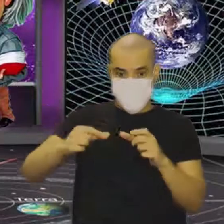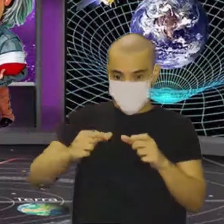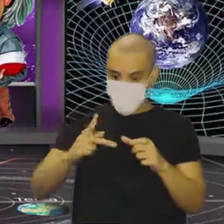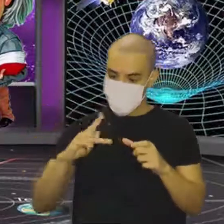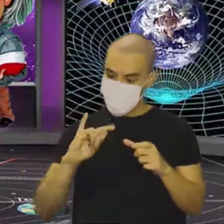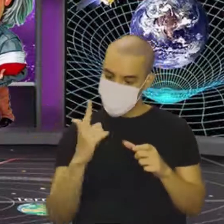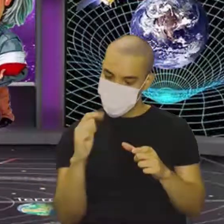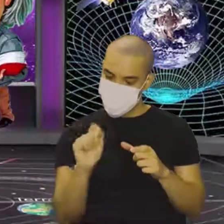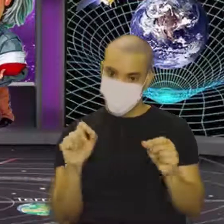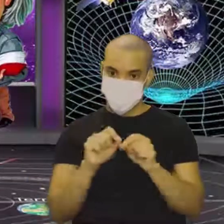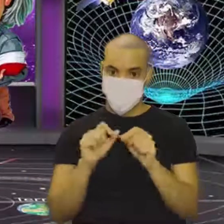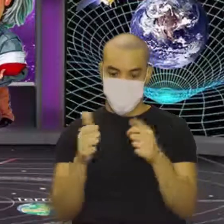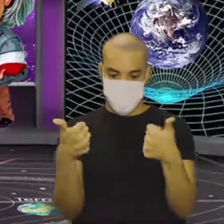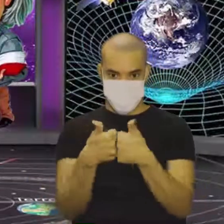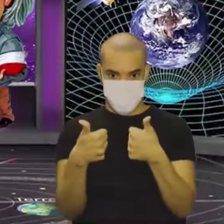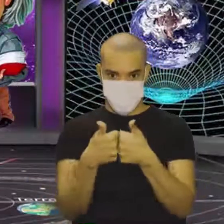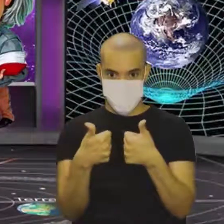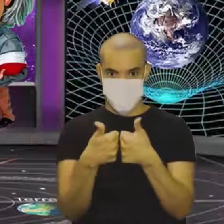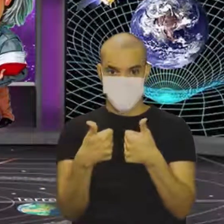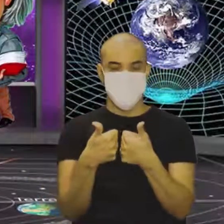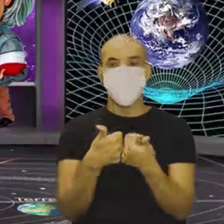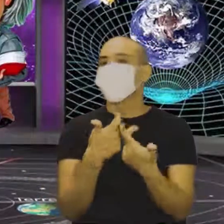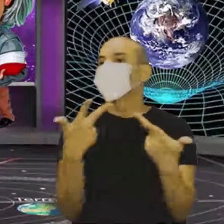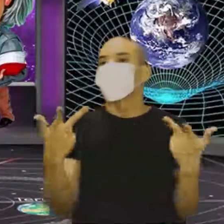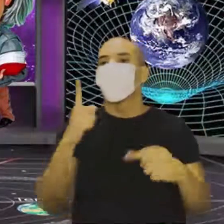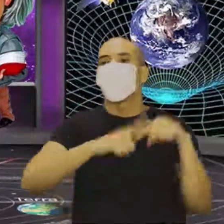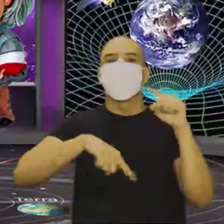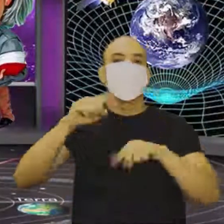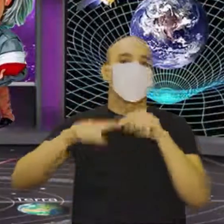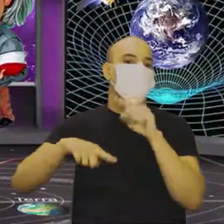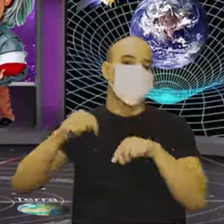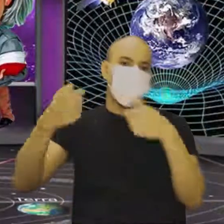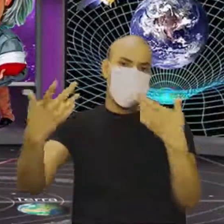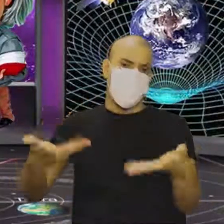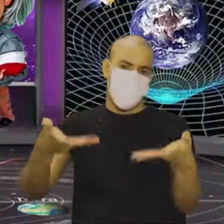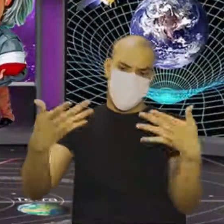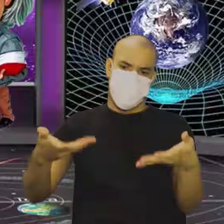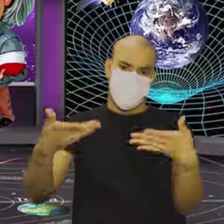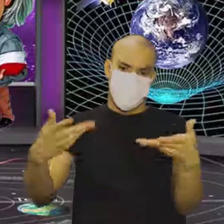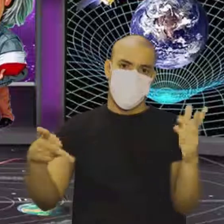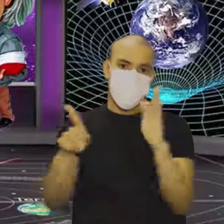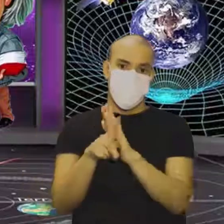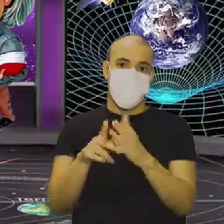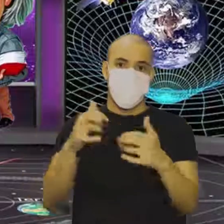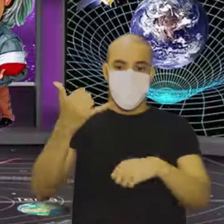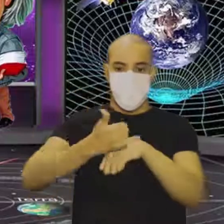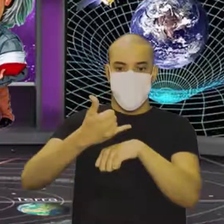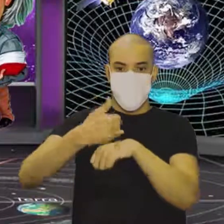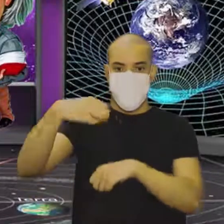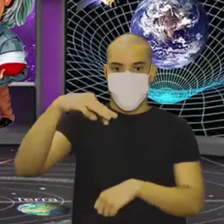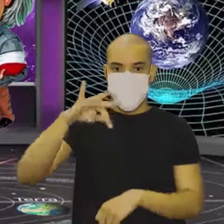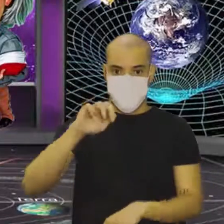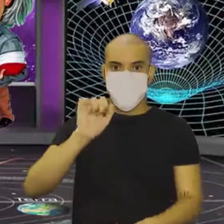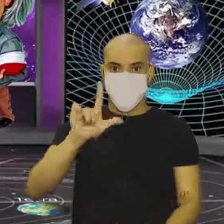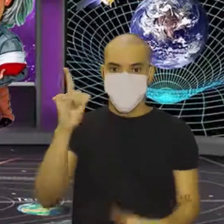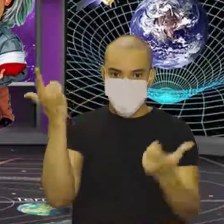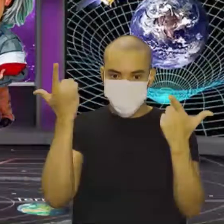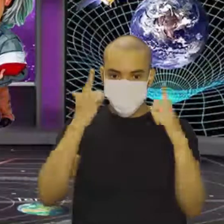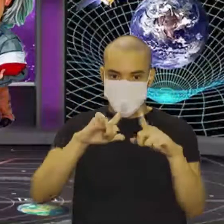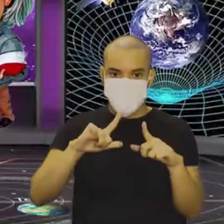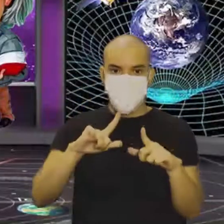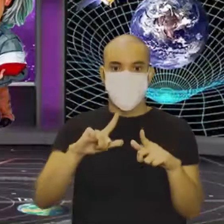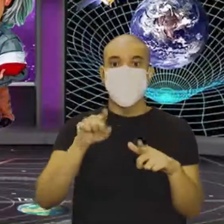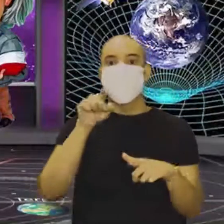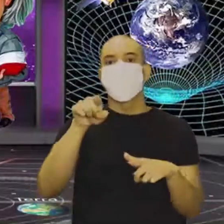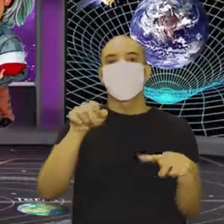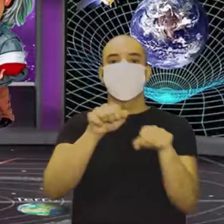e você chegar perto de algum material, material leve, tá, pessoal, de metal, você consegue atrair. E isso em